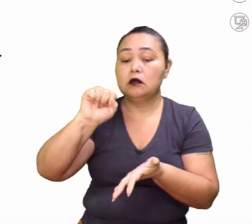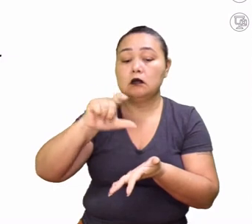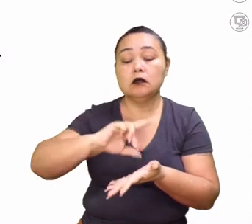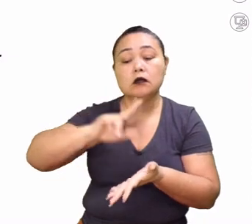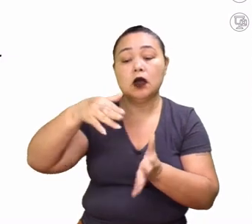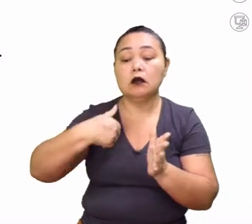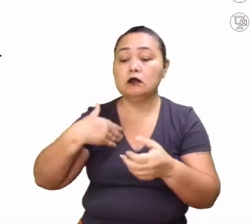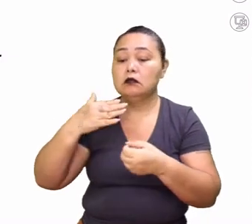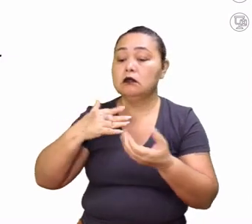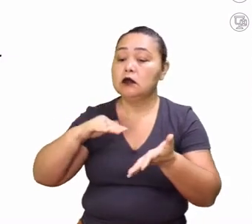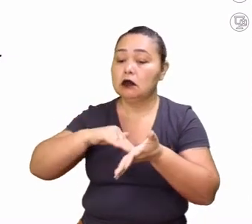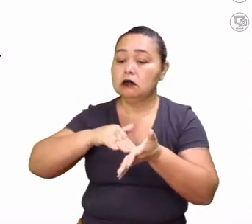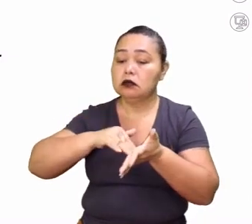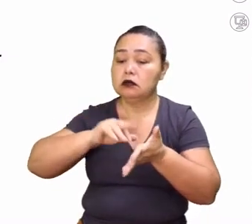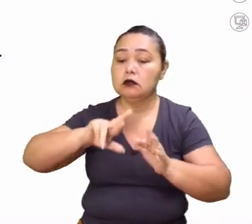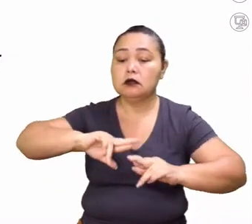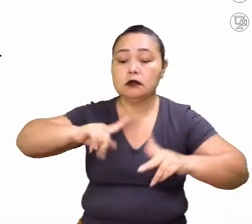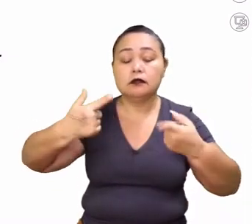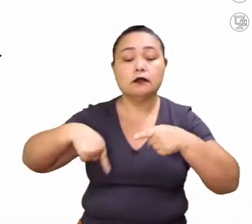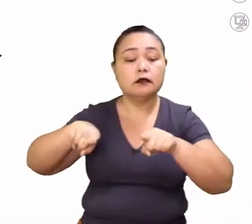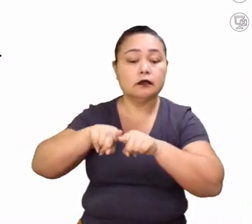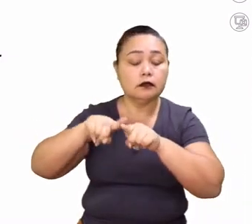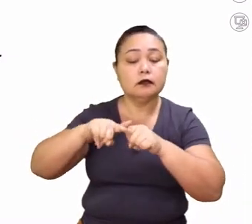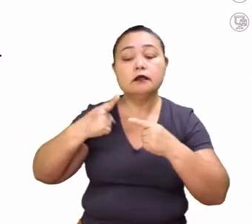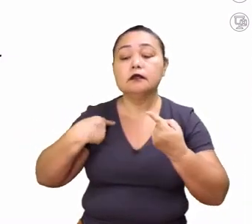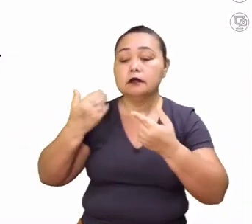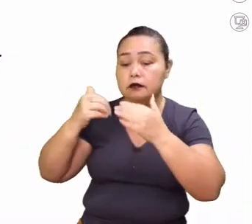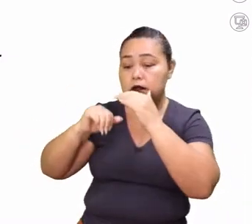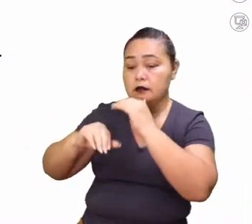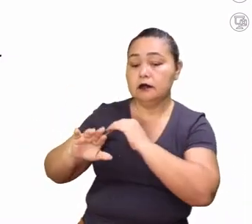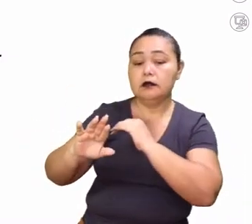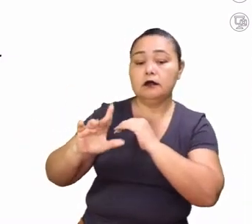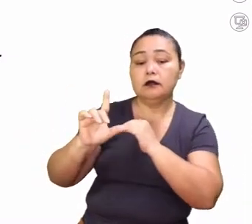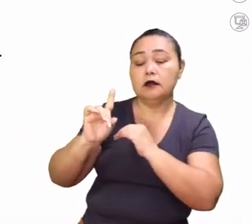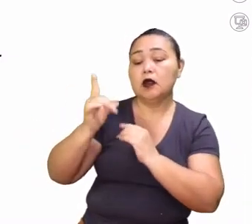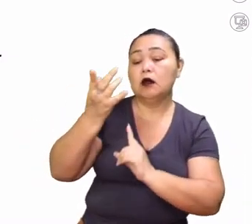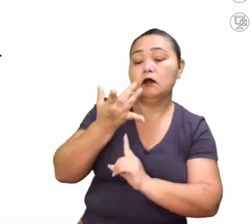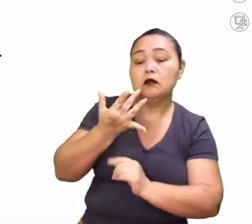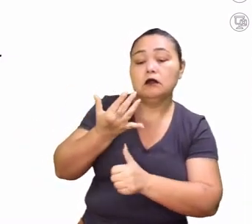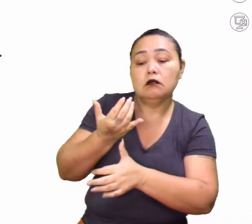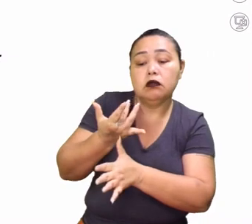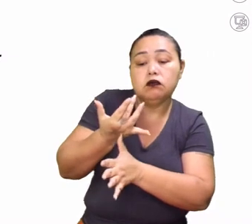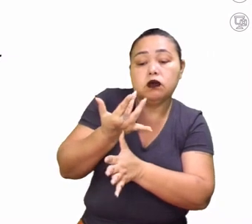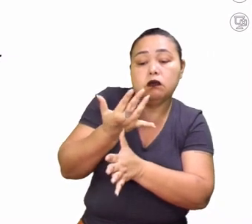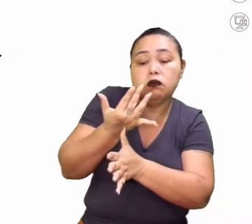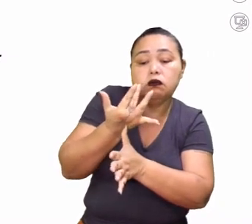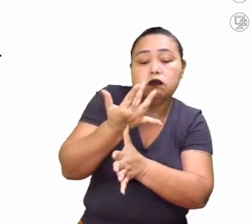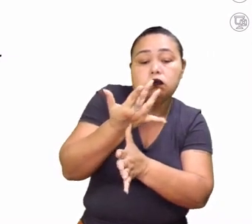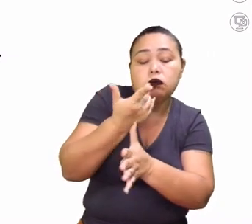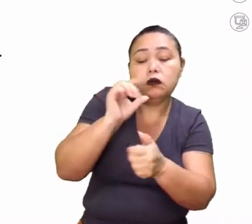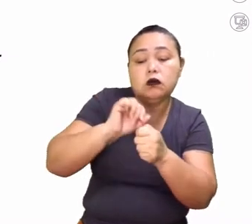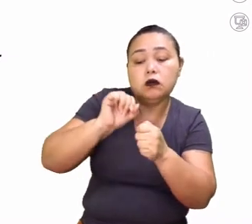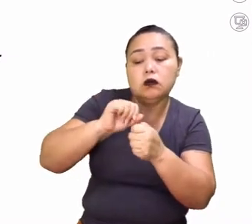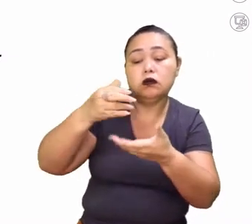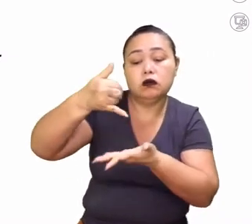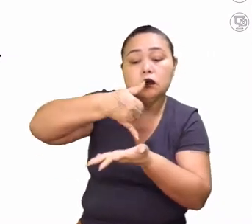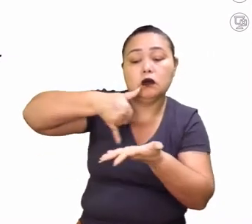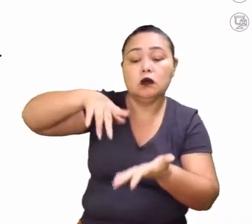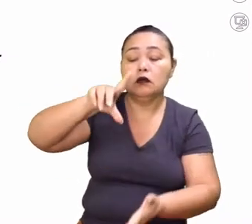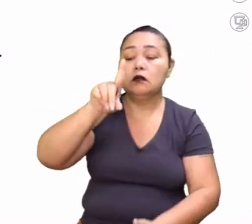diferente né tem a Caldeira e tudo mas aí o vapor que tá fazendo trabalhar através de uma caldeira de óleo